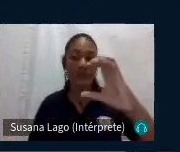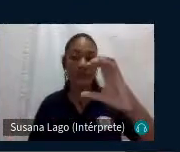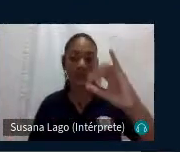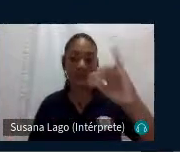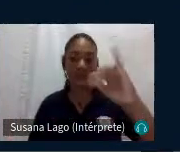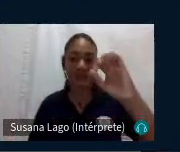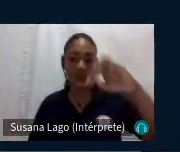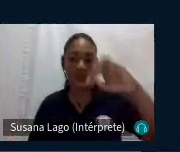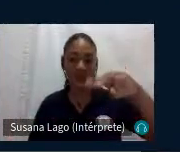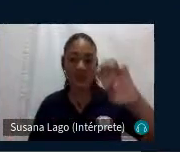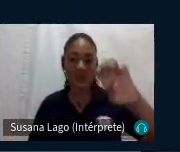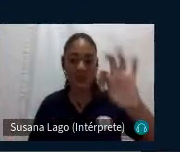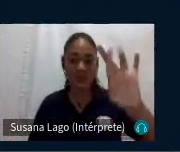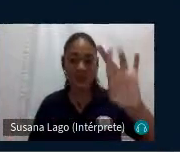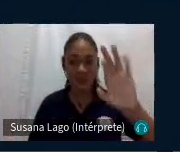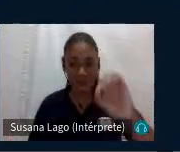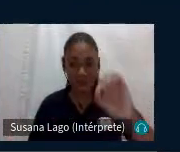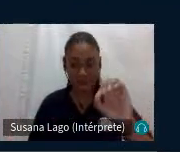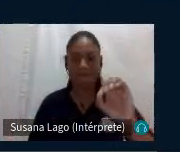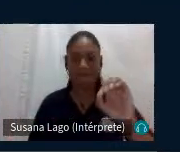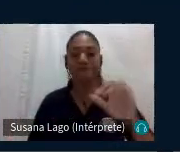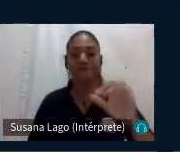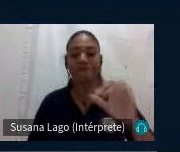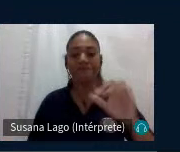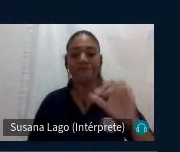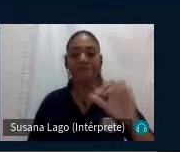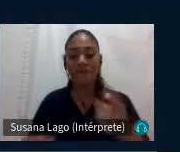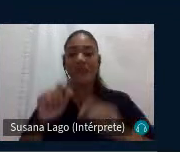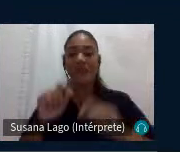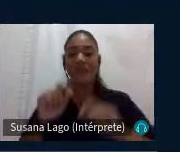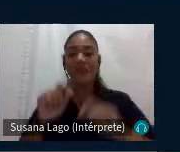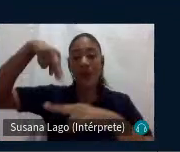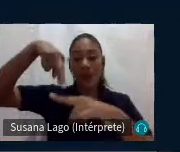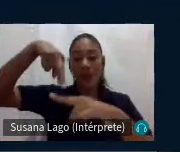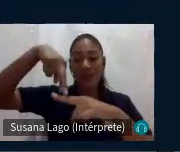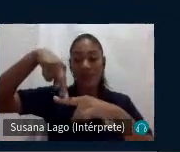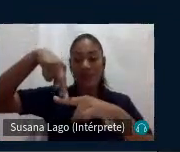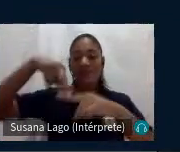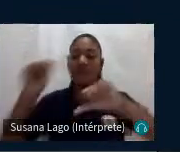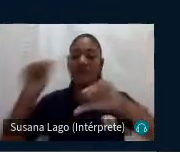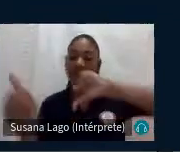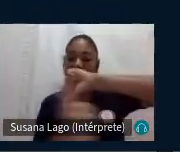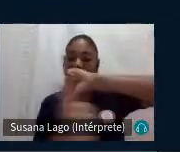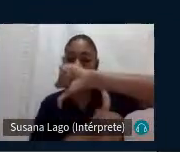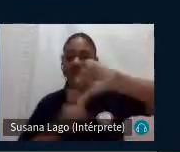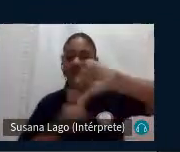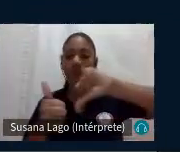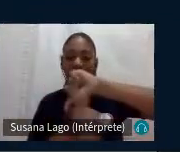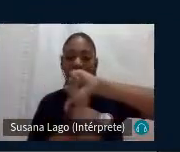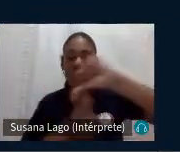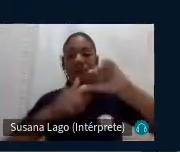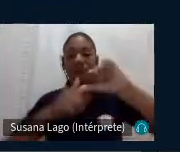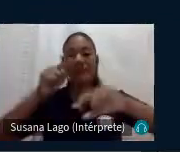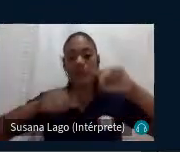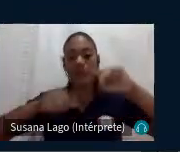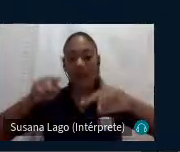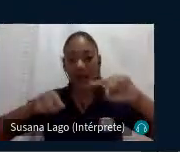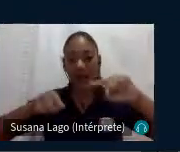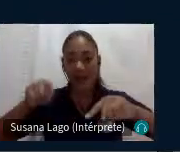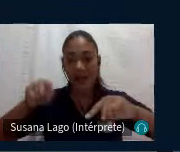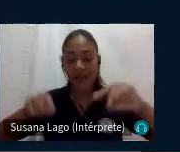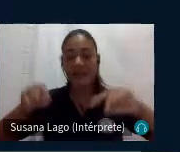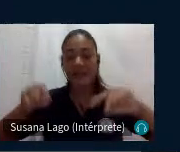vai variar, ele é uma resistência variável. Então ele vai variar a resistência oferecendo uma diferente